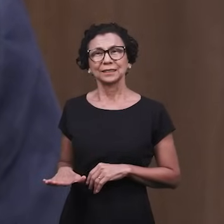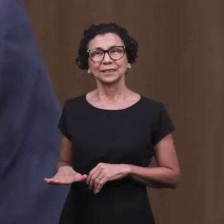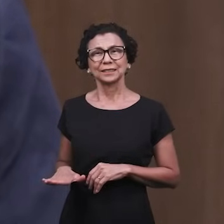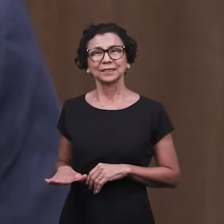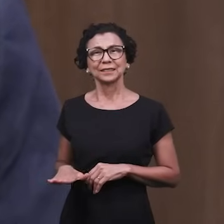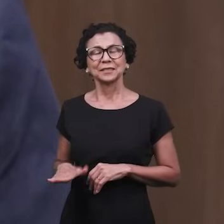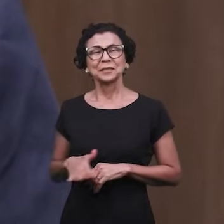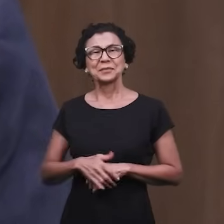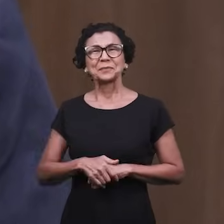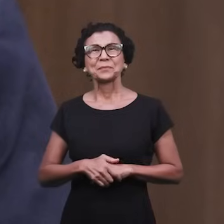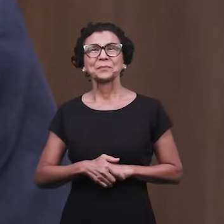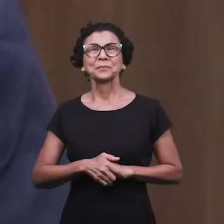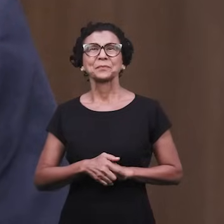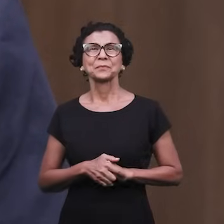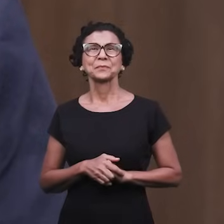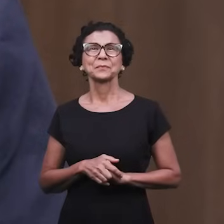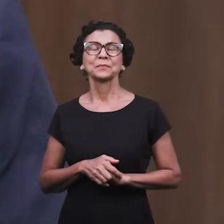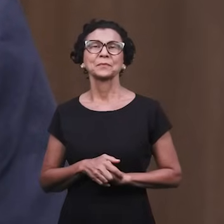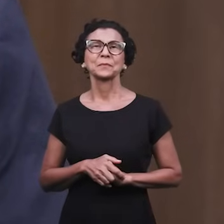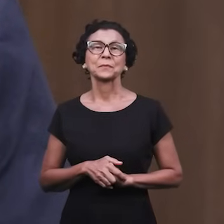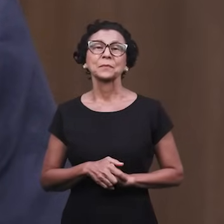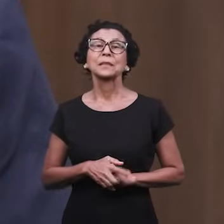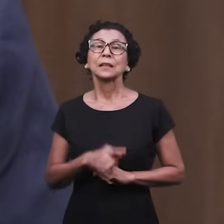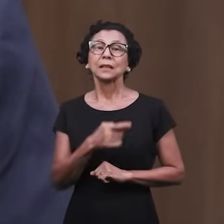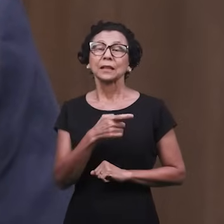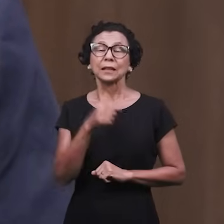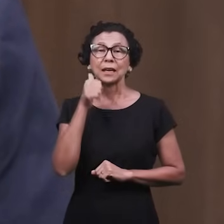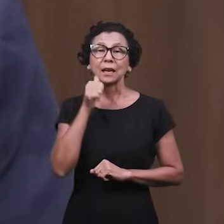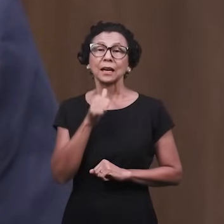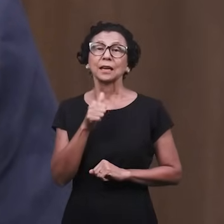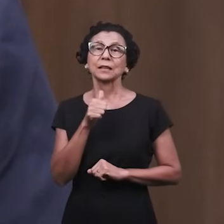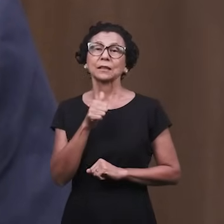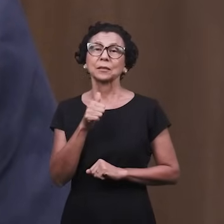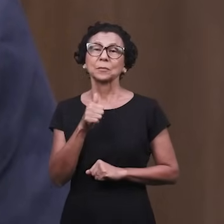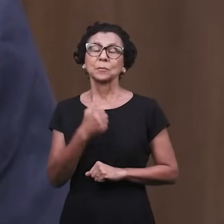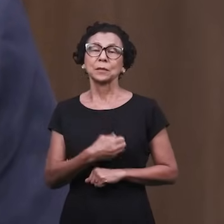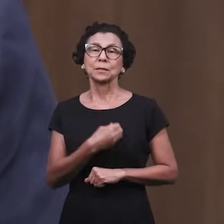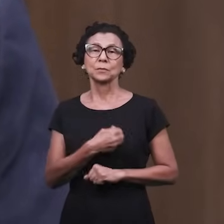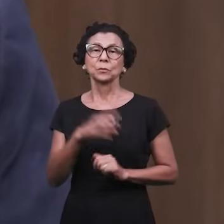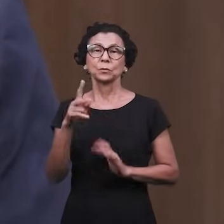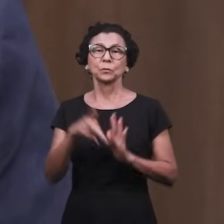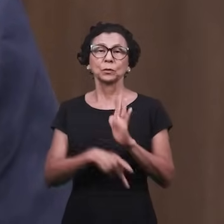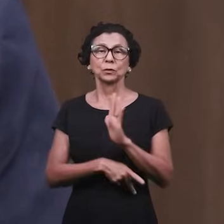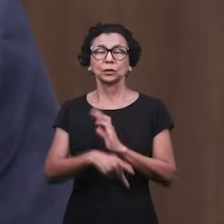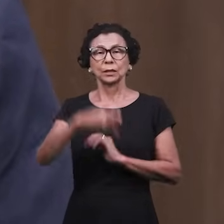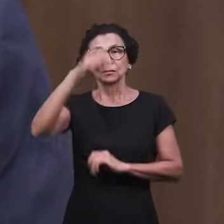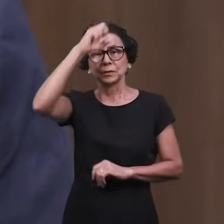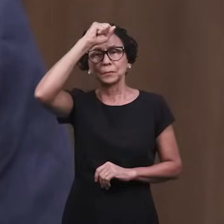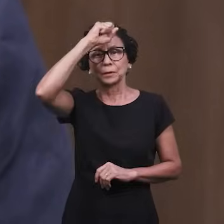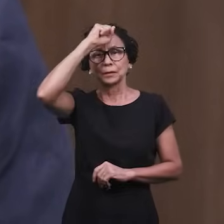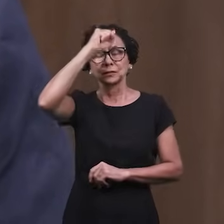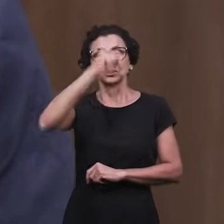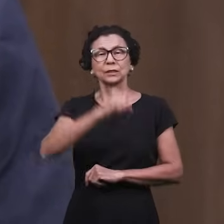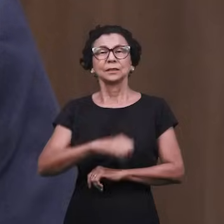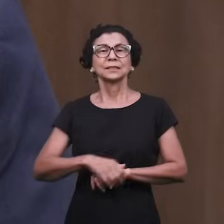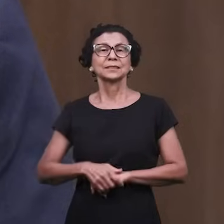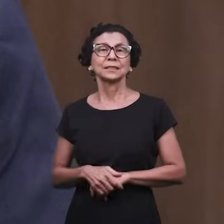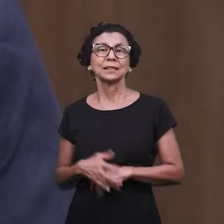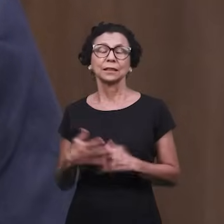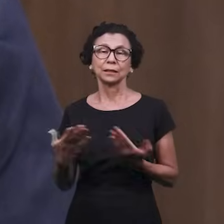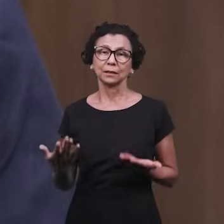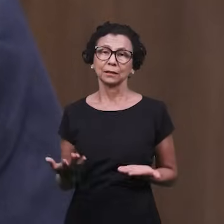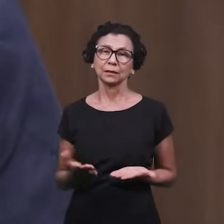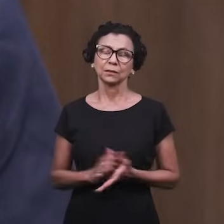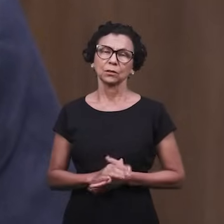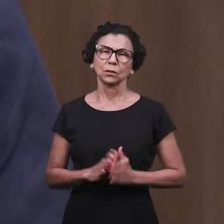também falando até, ela citou o Projeto Aprendiz, porque esse trabalho da igreja, né, a música ela vem da referência, né? Quando a